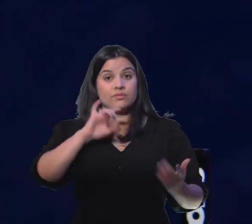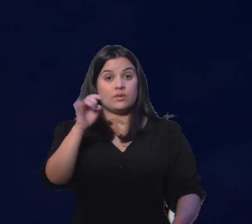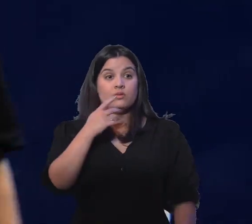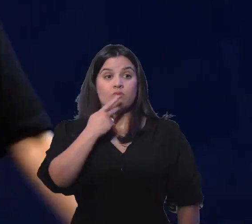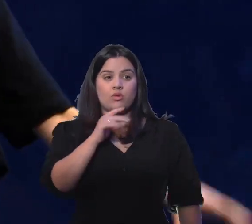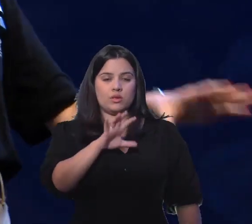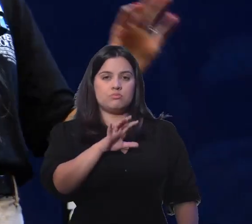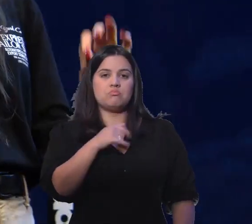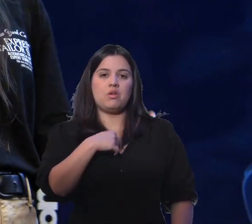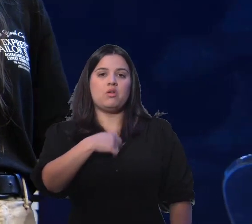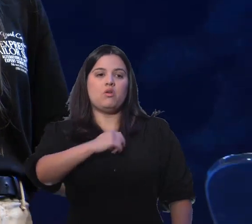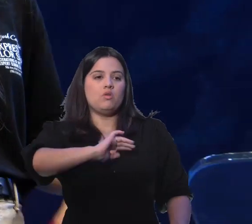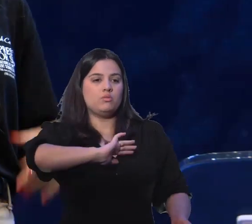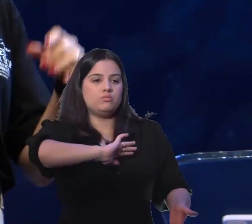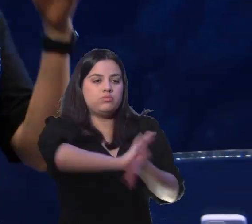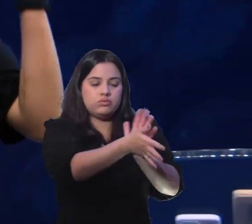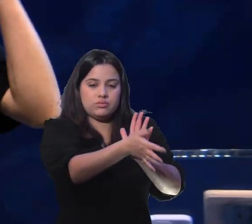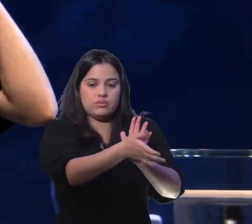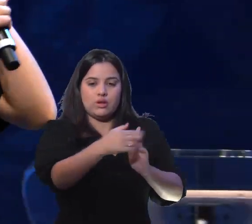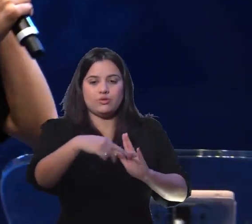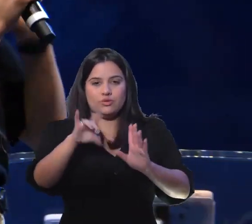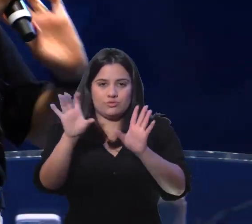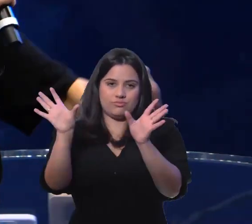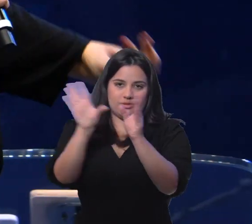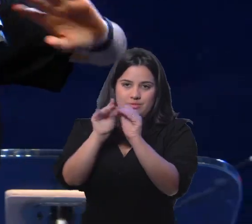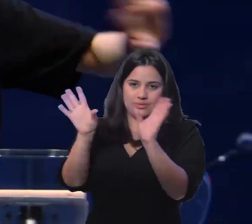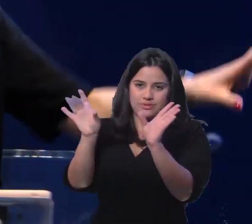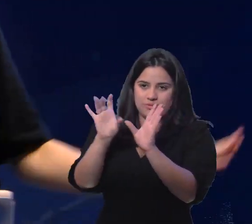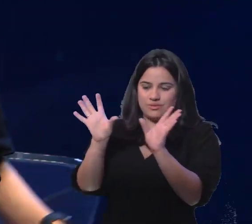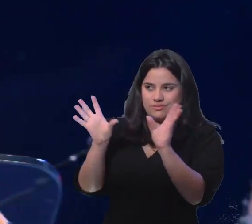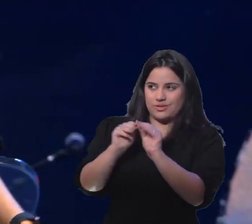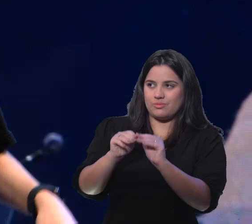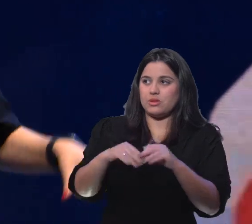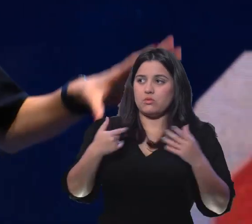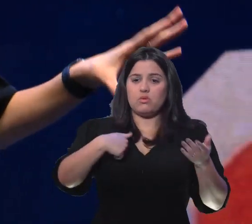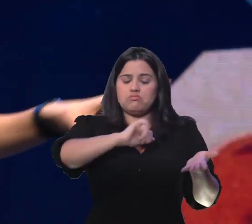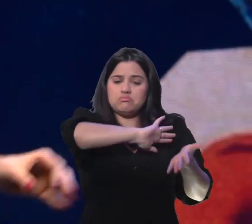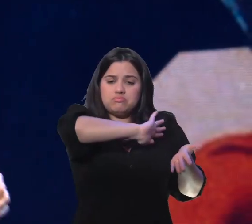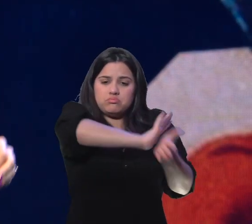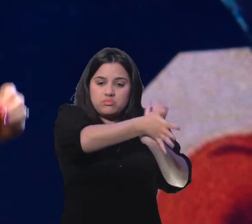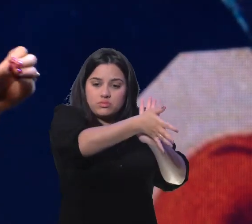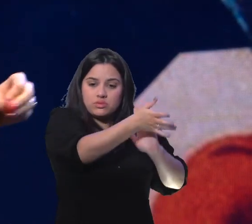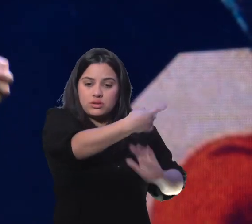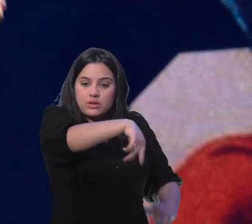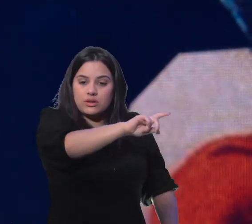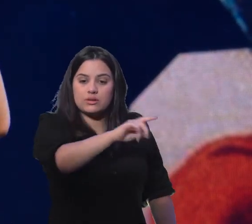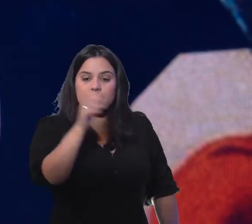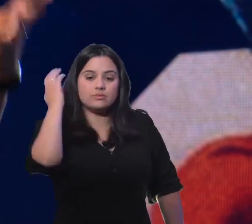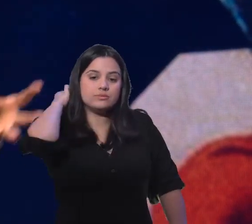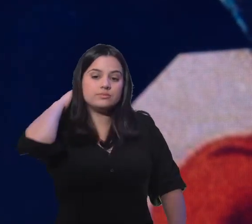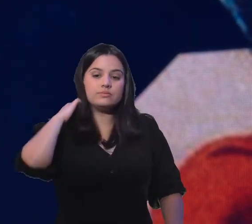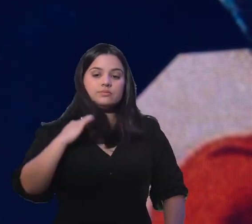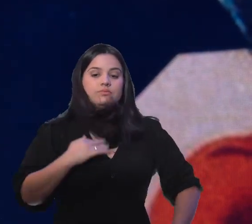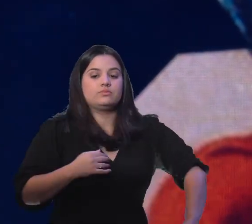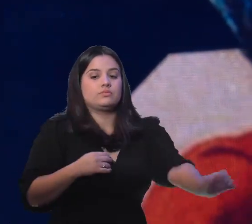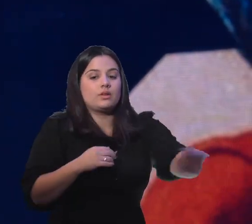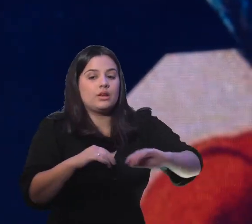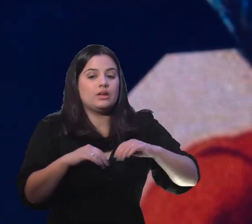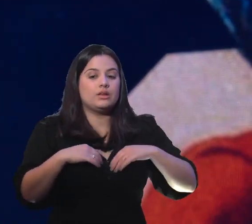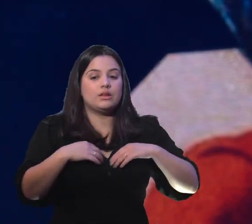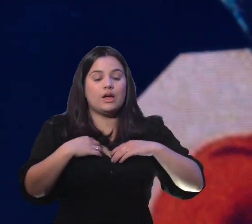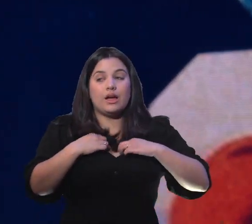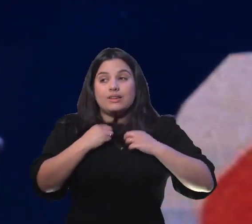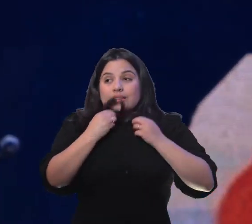esse povo. Estou resumindo aqui, gente, como vocês podem perceber. Vou destruir esse povo. E aí Moisés e Arão clamaram pelo povo, Deus,